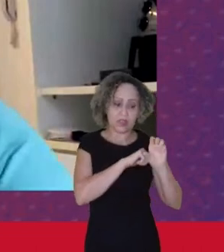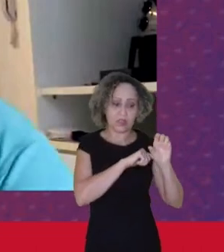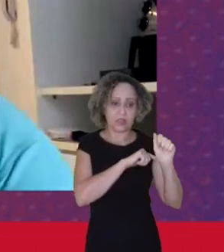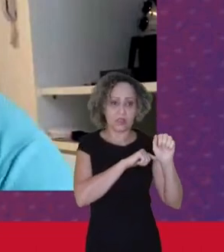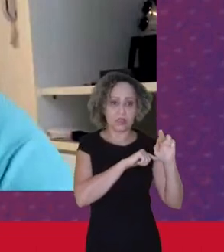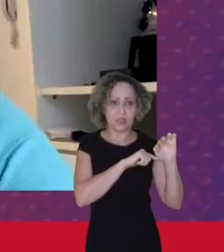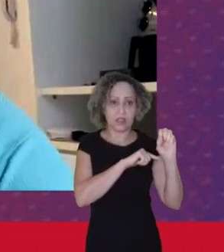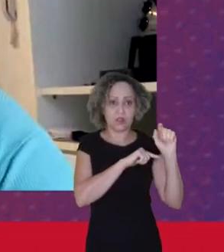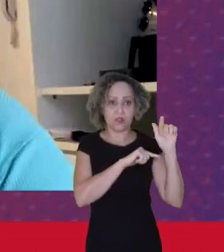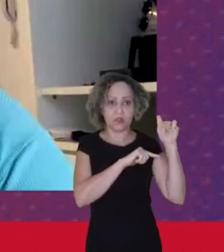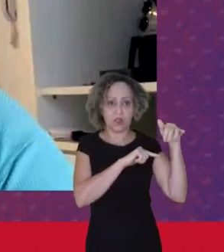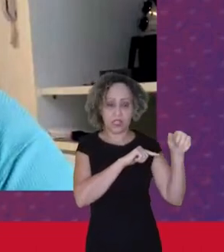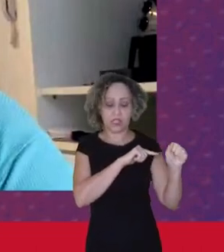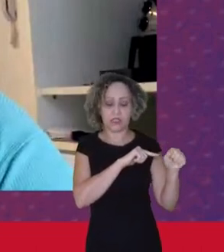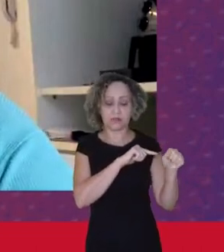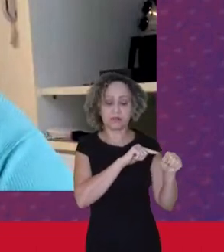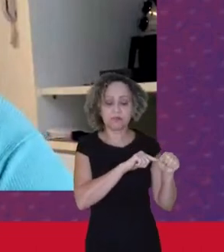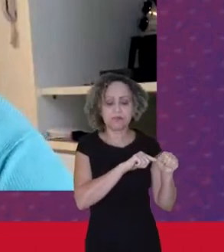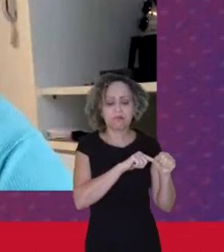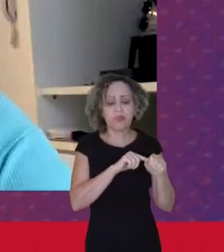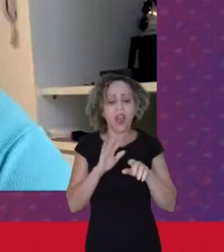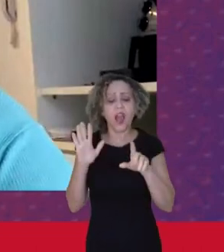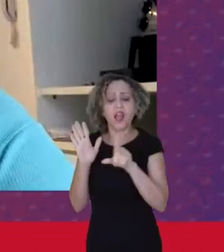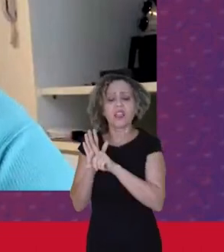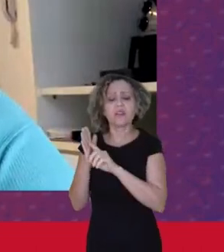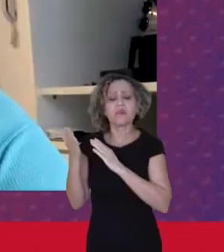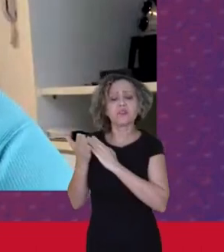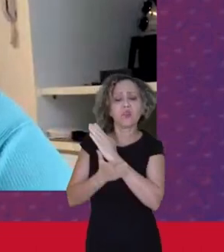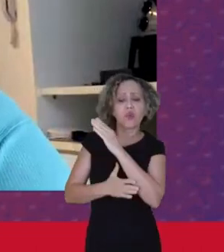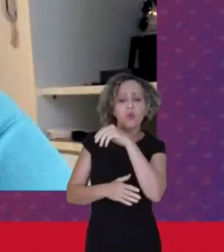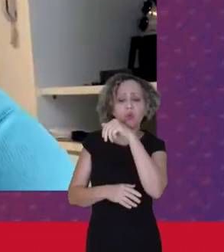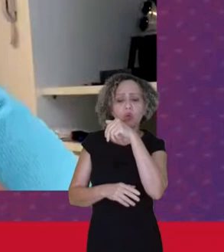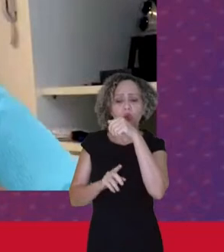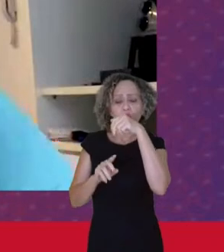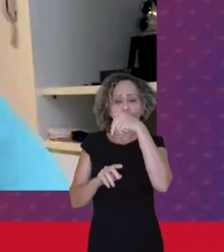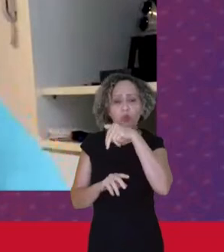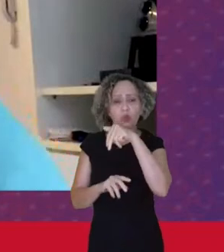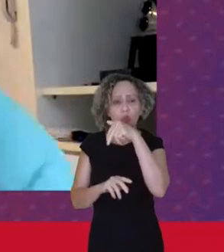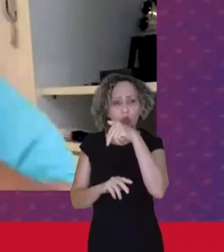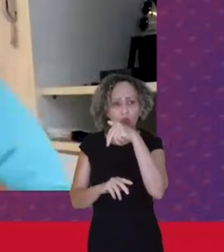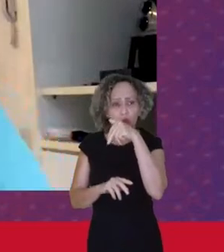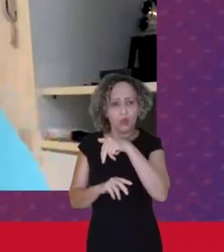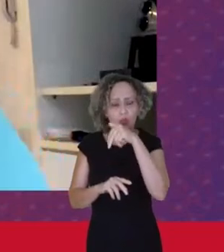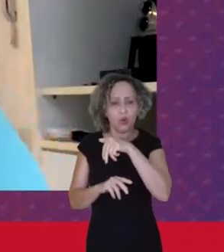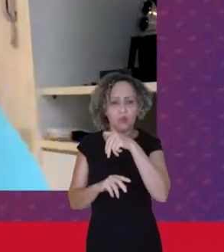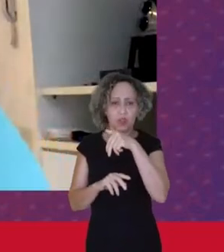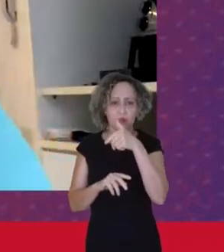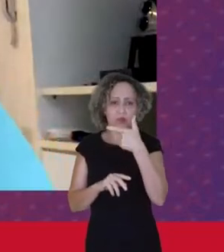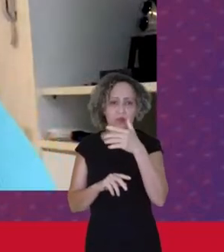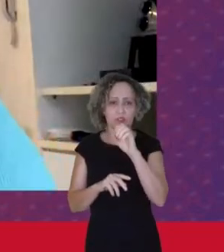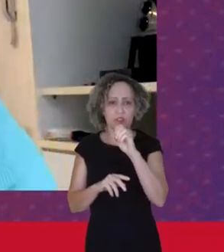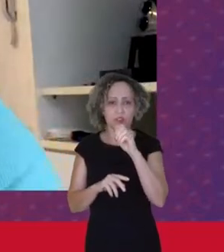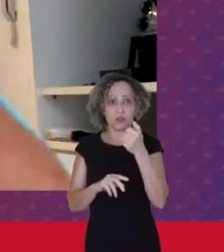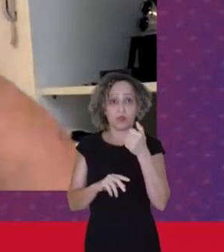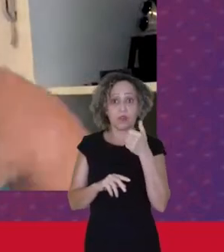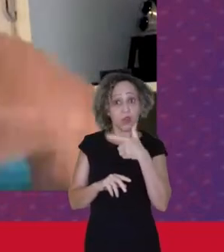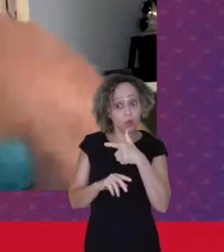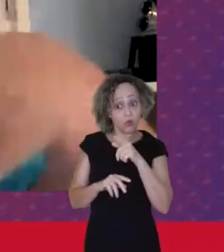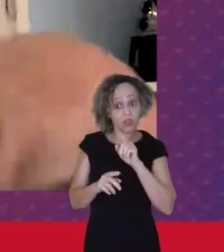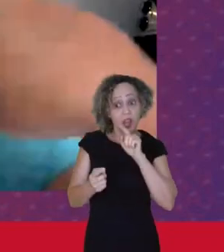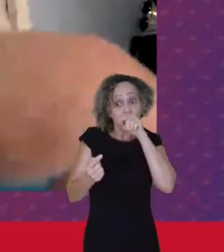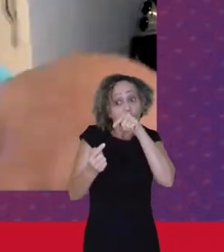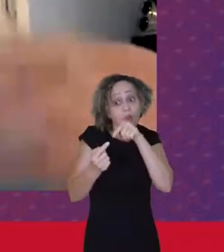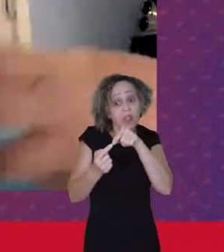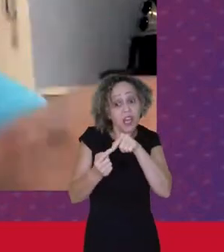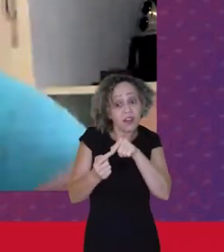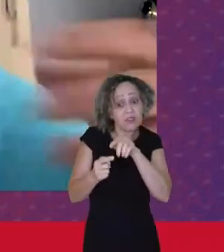foi sancionada em novembro de 2012 e ela tinha uma configuração para aquele momento. A